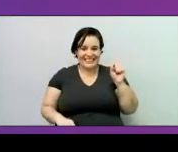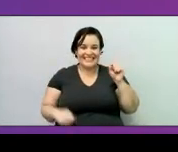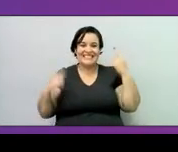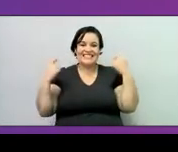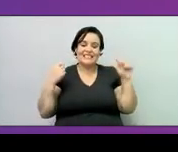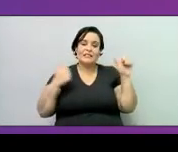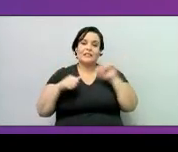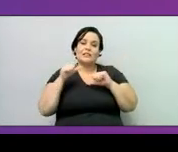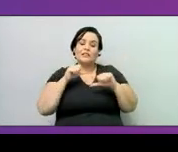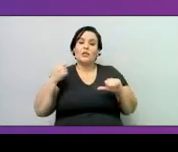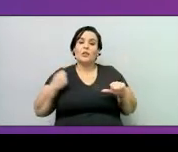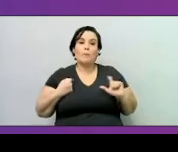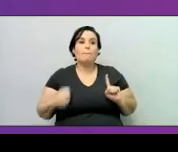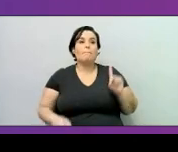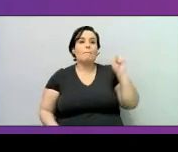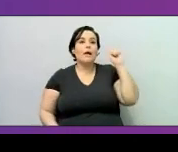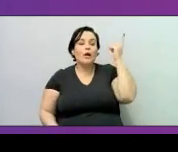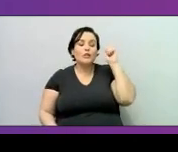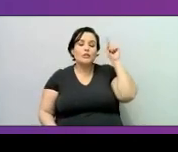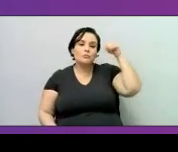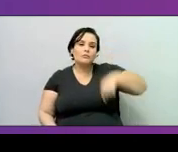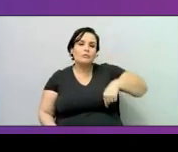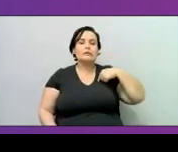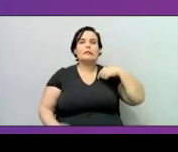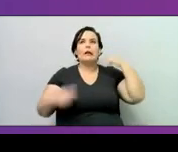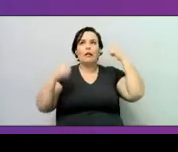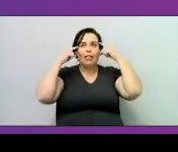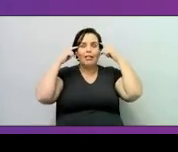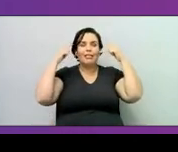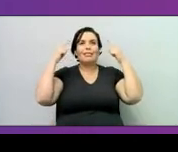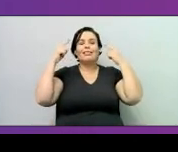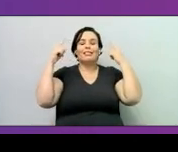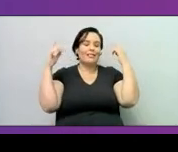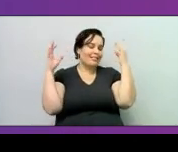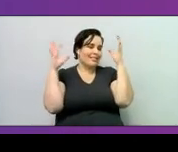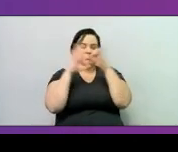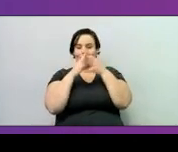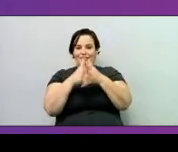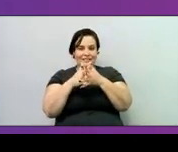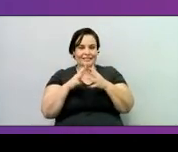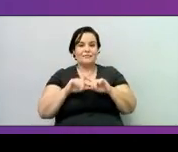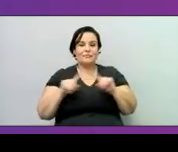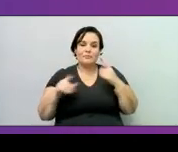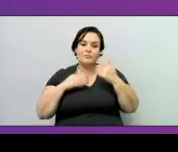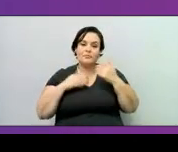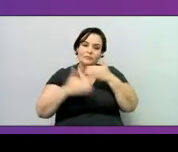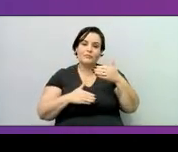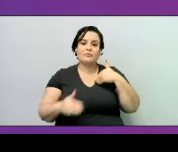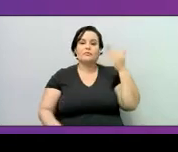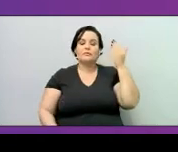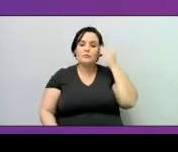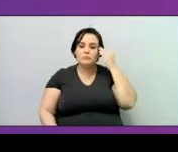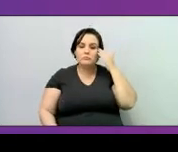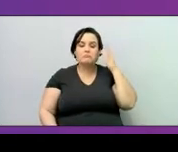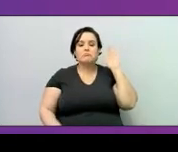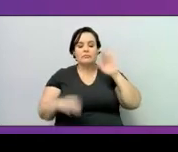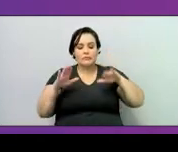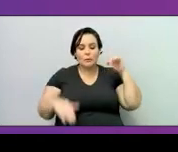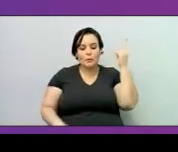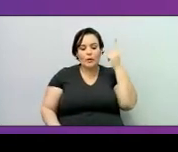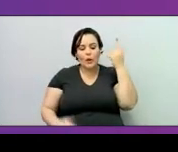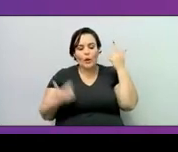diminuir aí começa ele dá um nó na cabeça das pessoas mas nesse processo fui entendeu que primeiro lugar Talvez para aprender aí